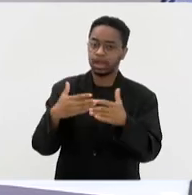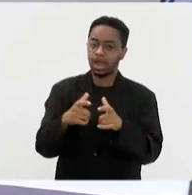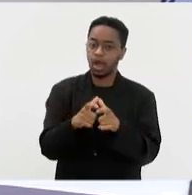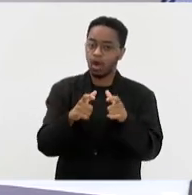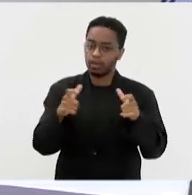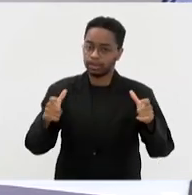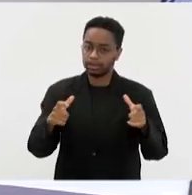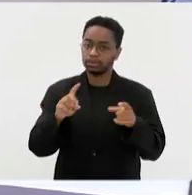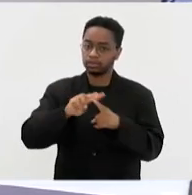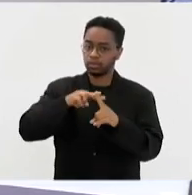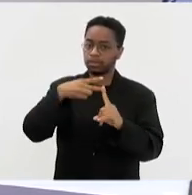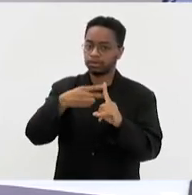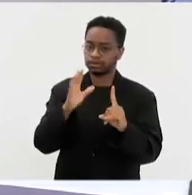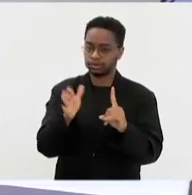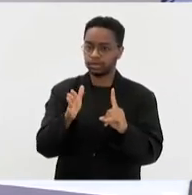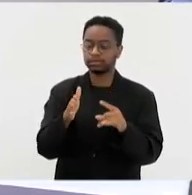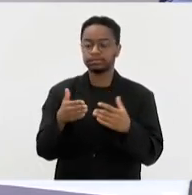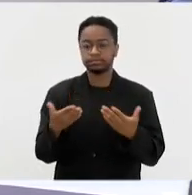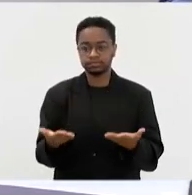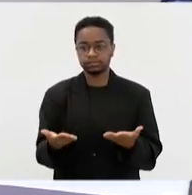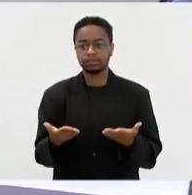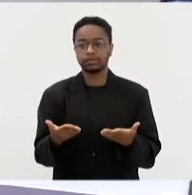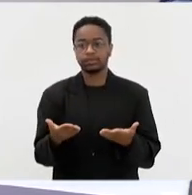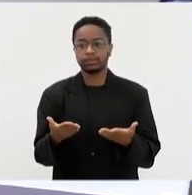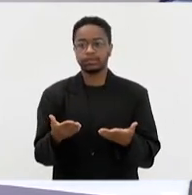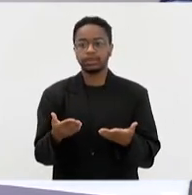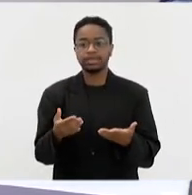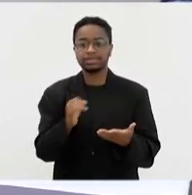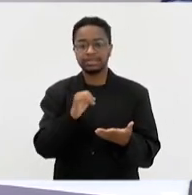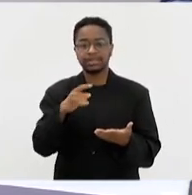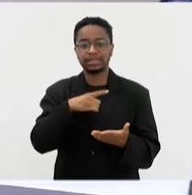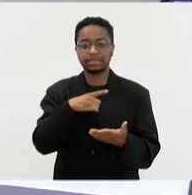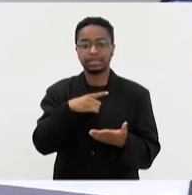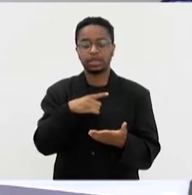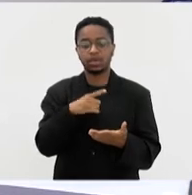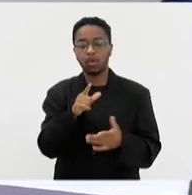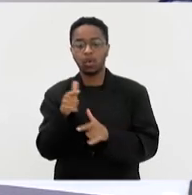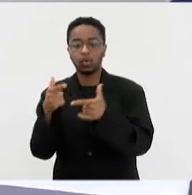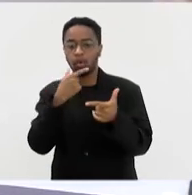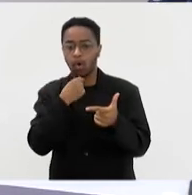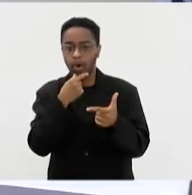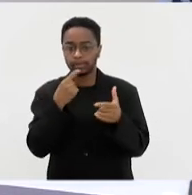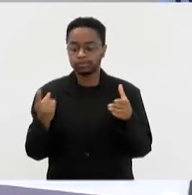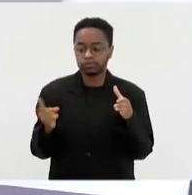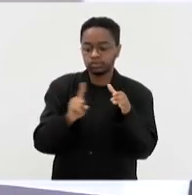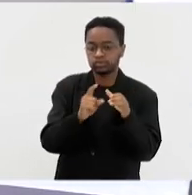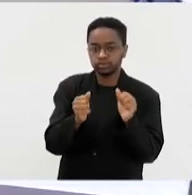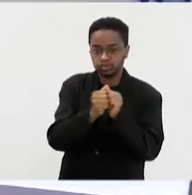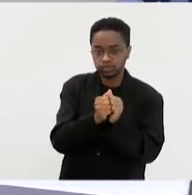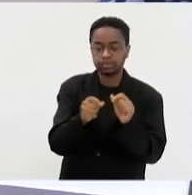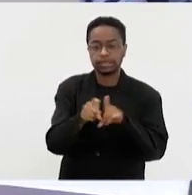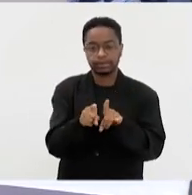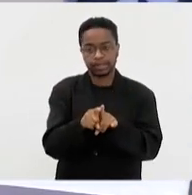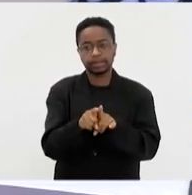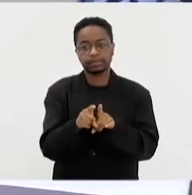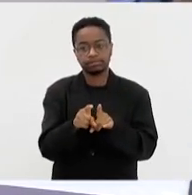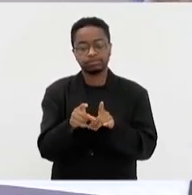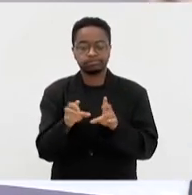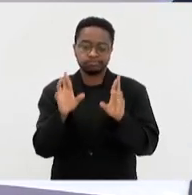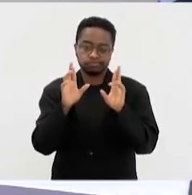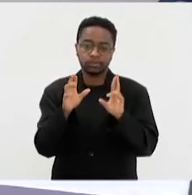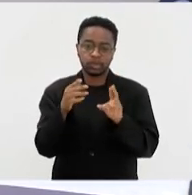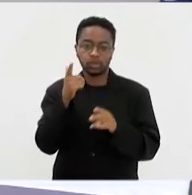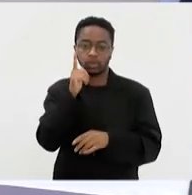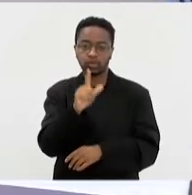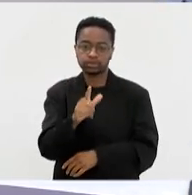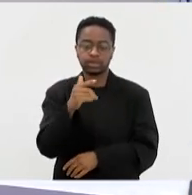essa mudança de pensamento, quanto mais deputados estão se juntando à causa, então, se Deus quiser, isso aí, a gente vai conseguir melhorar